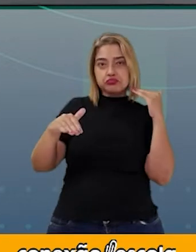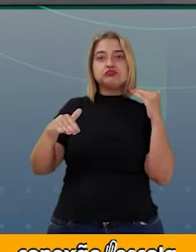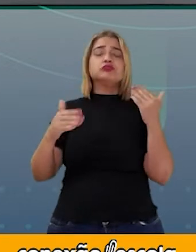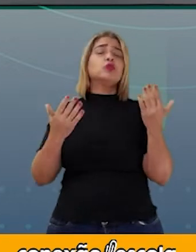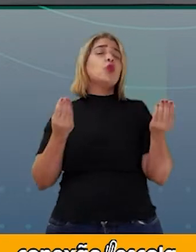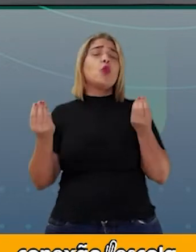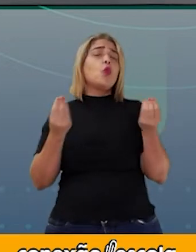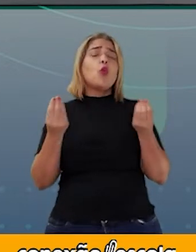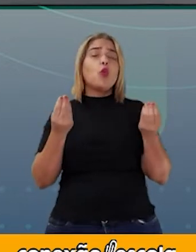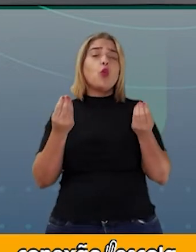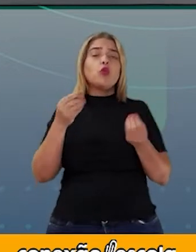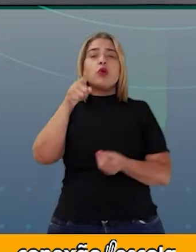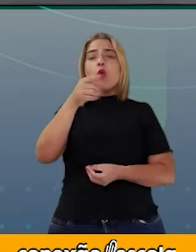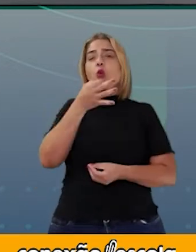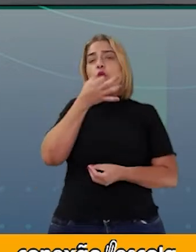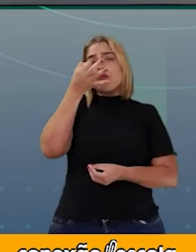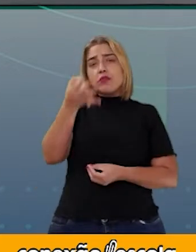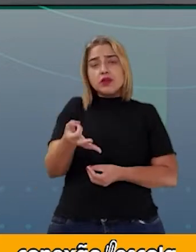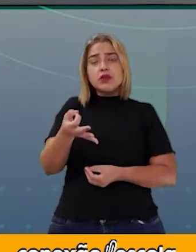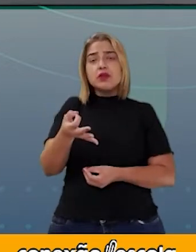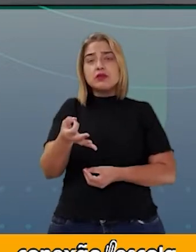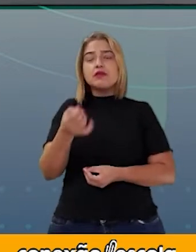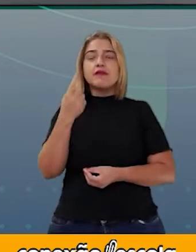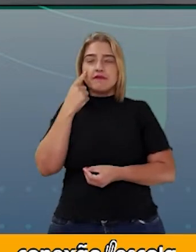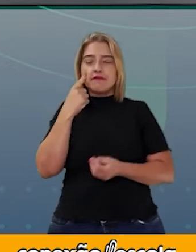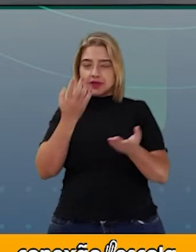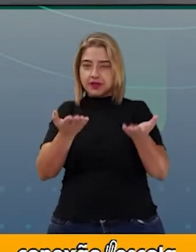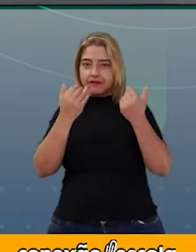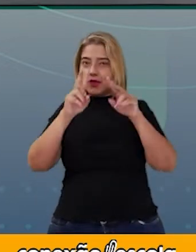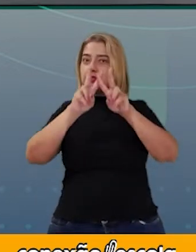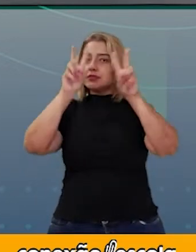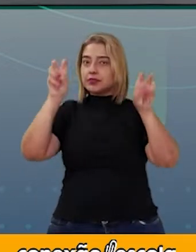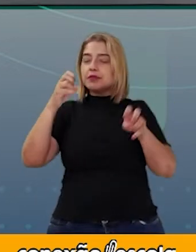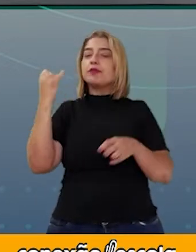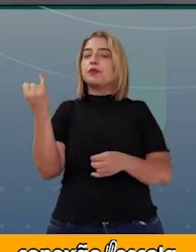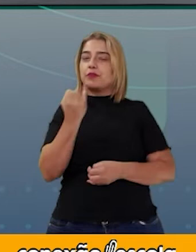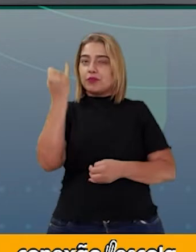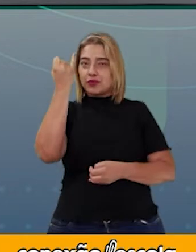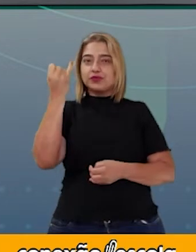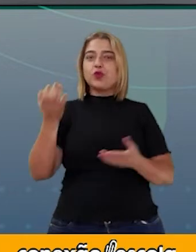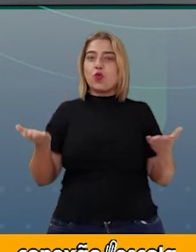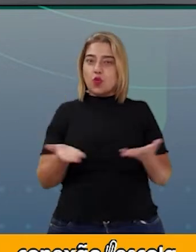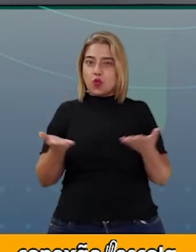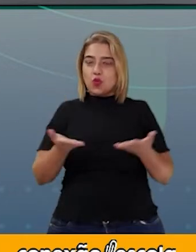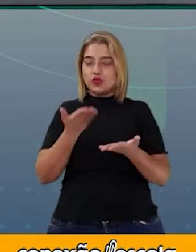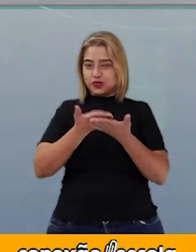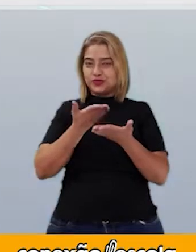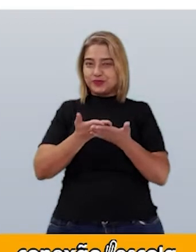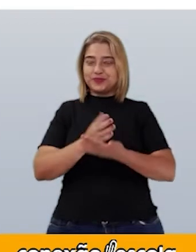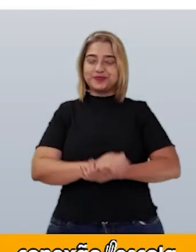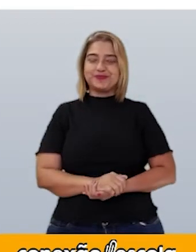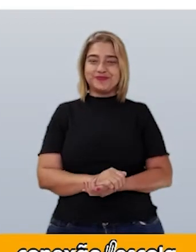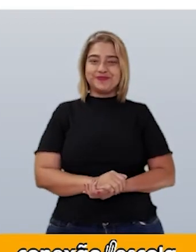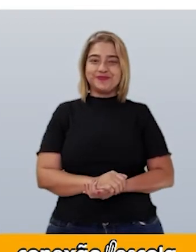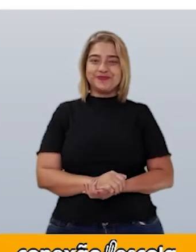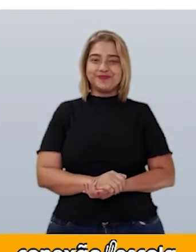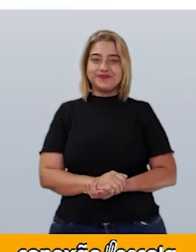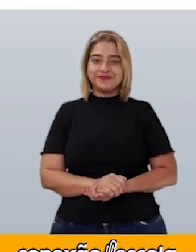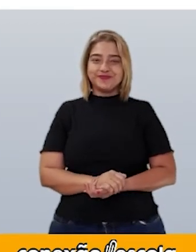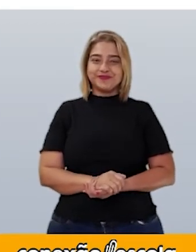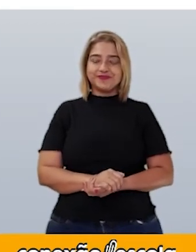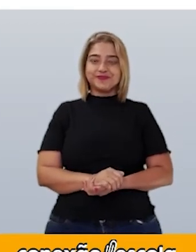defender e convencer o outro da sua opinião? Veja como esse tema é importante para ser trabalhado aqui nas nossas aulas. Além